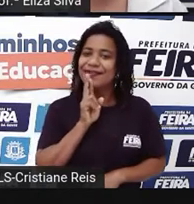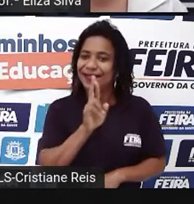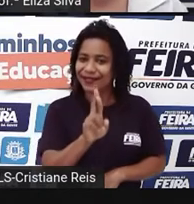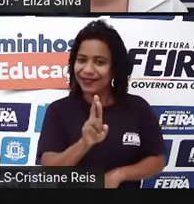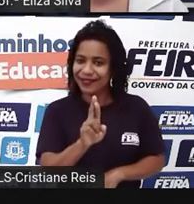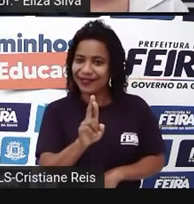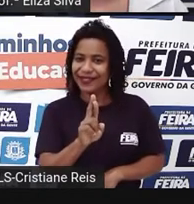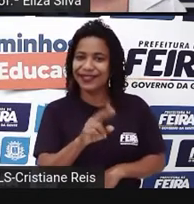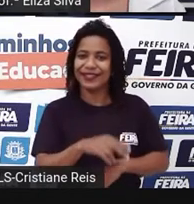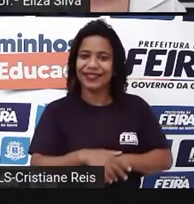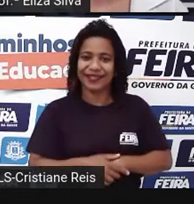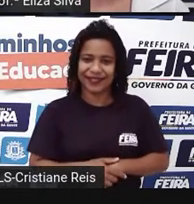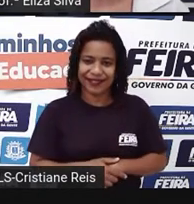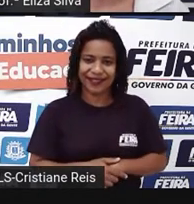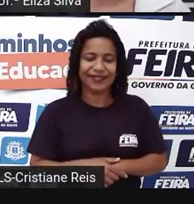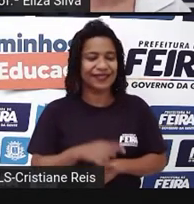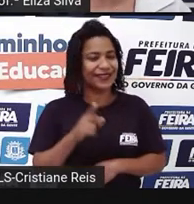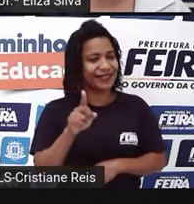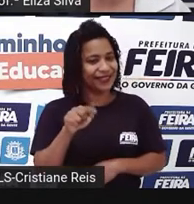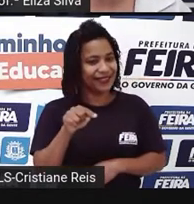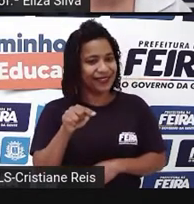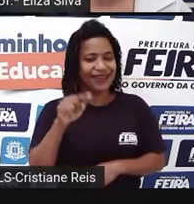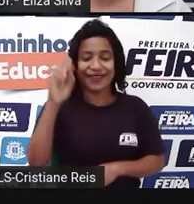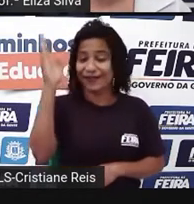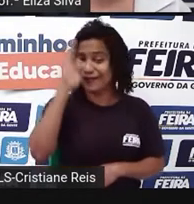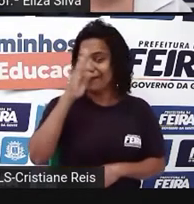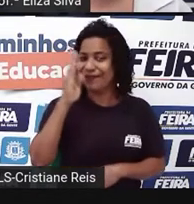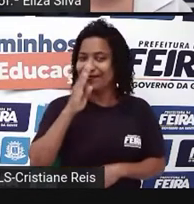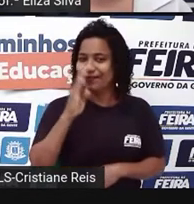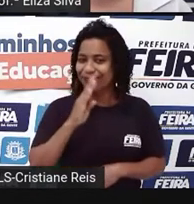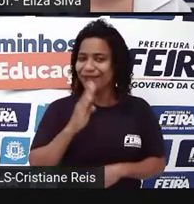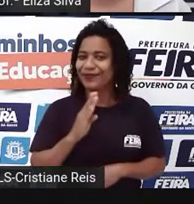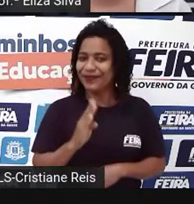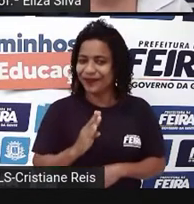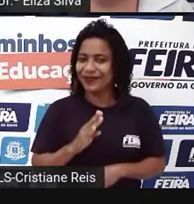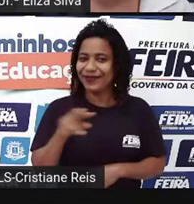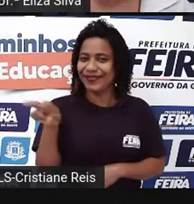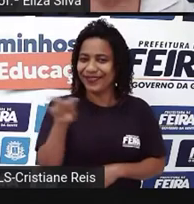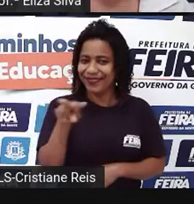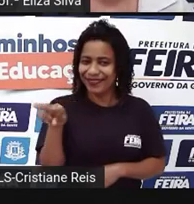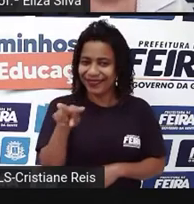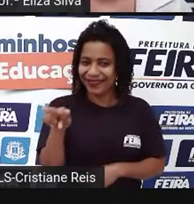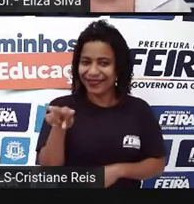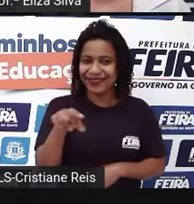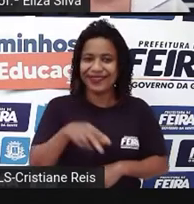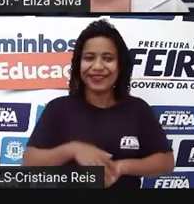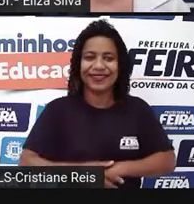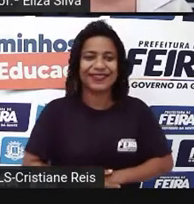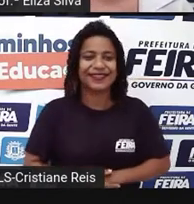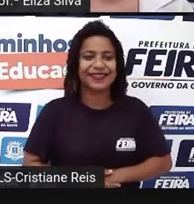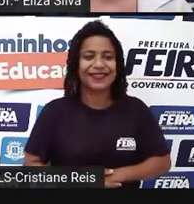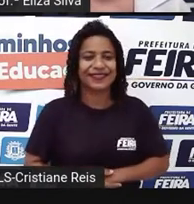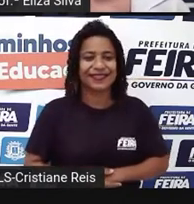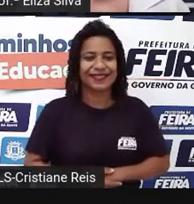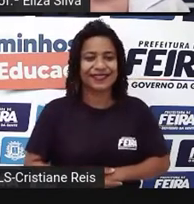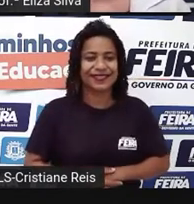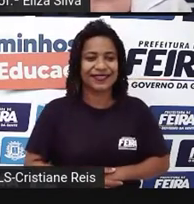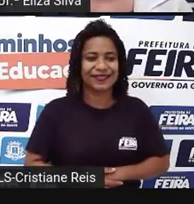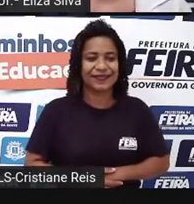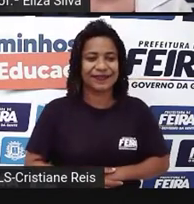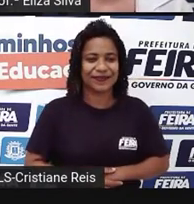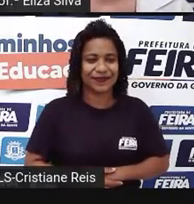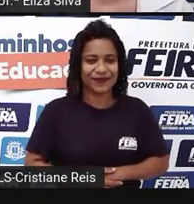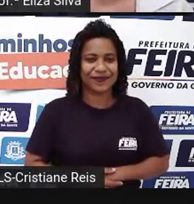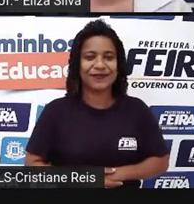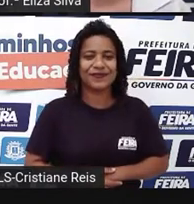é they are from Brazil. Elas são do Brasil. Ok? The